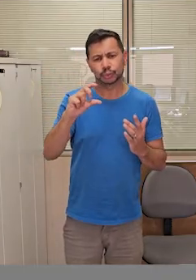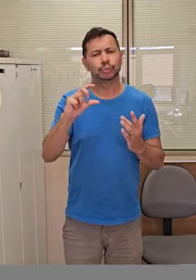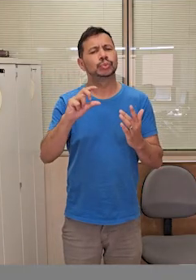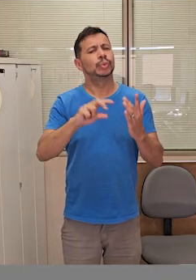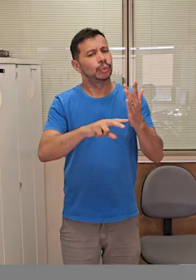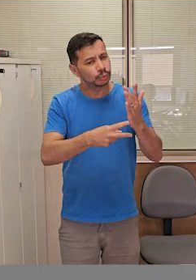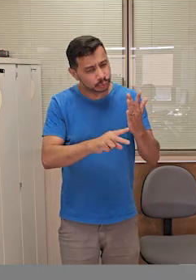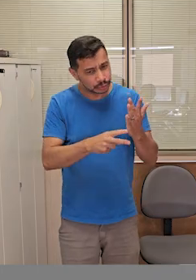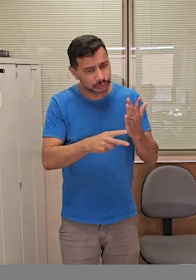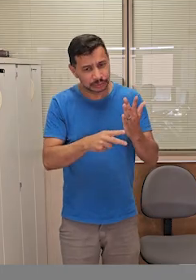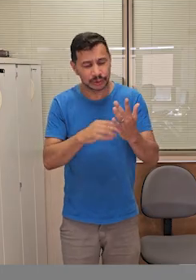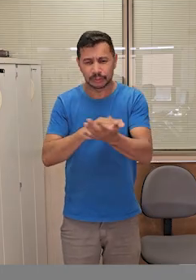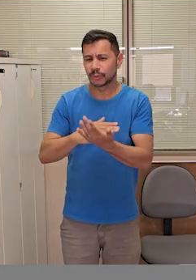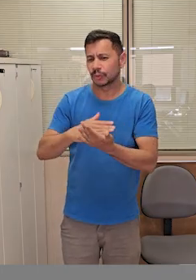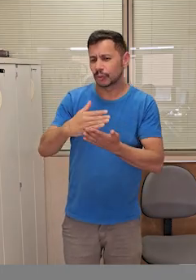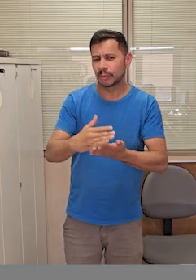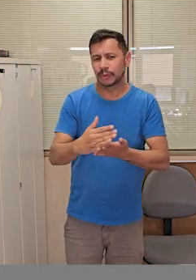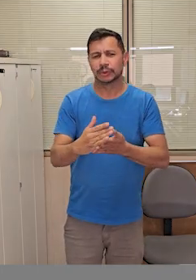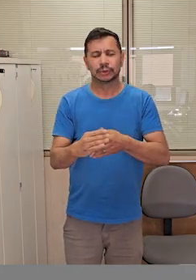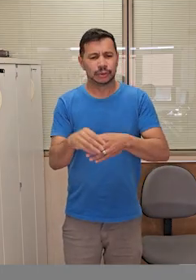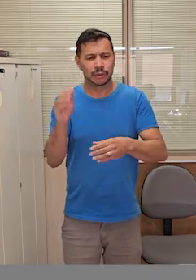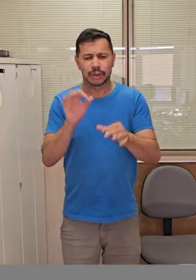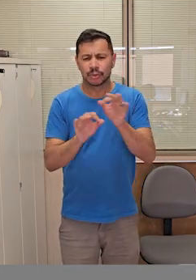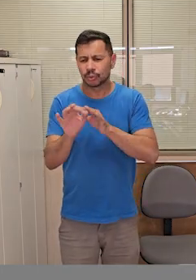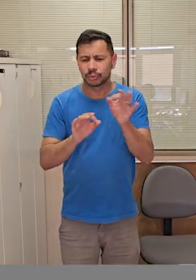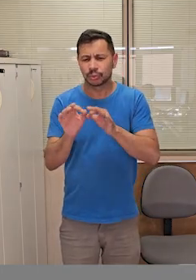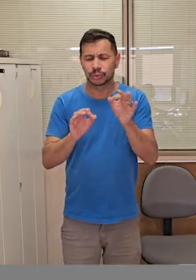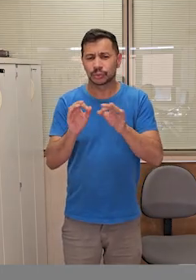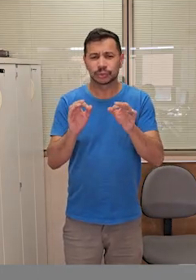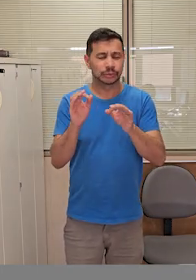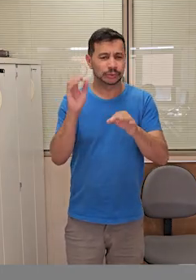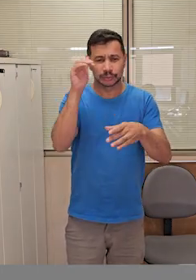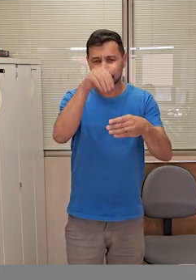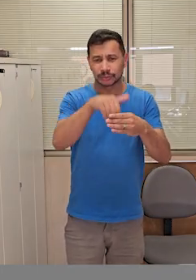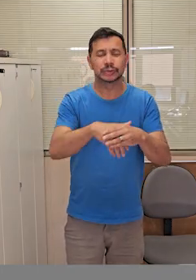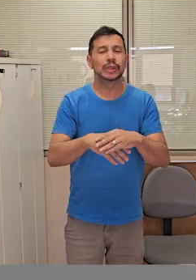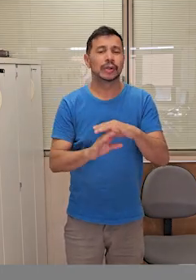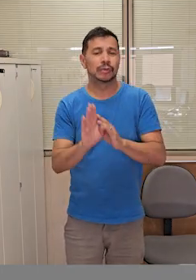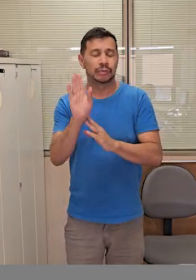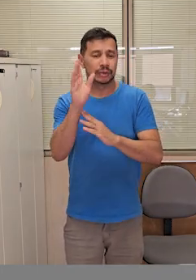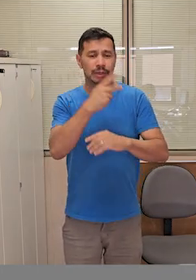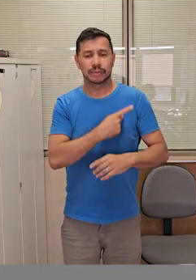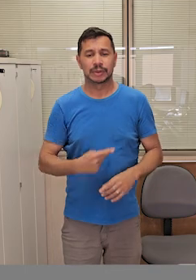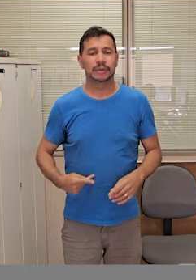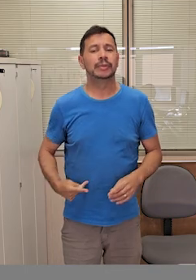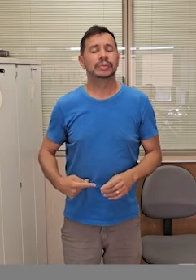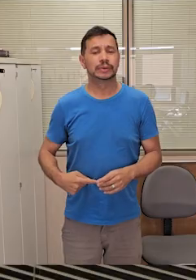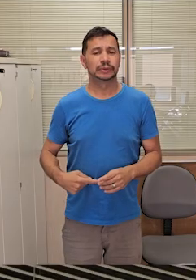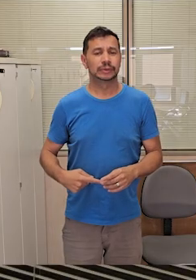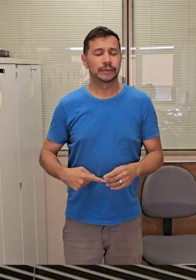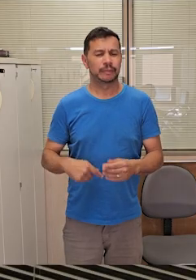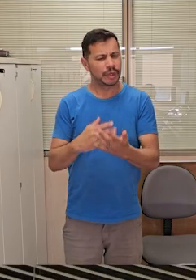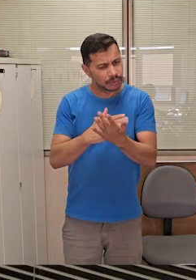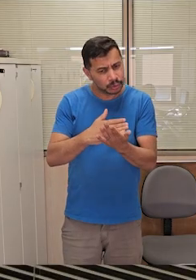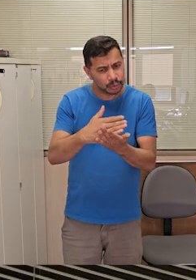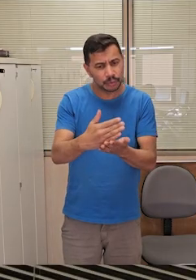do sindicato. E em 77, entrou na chapa que concorreu ao mandato de 78 a 81. A história